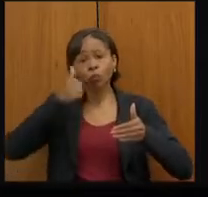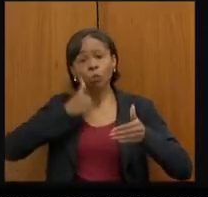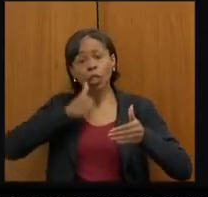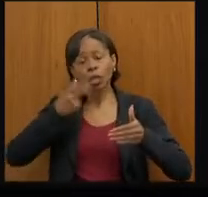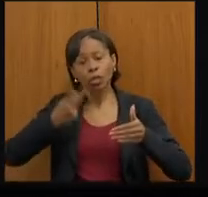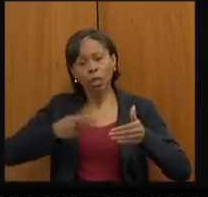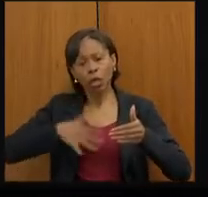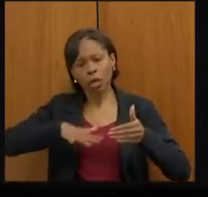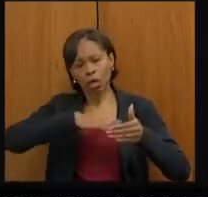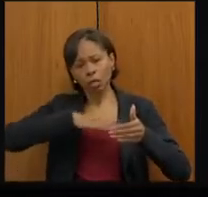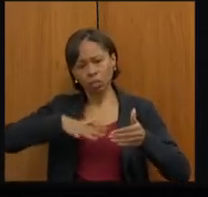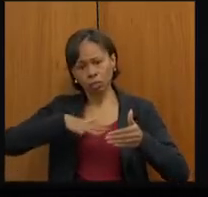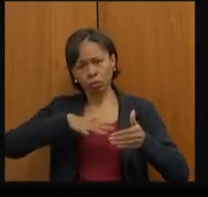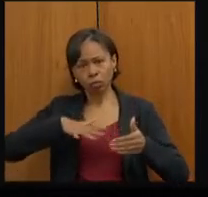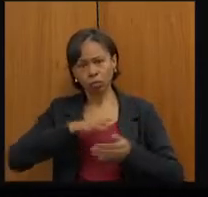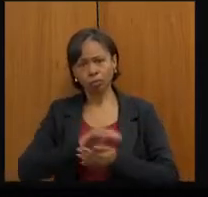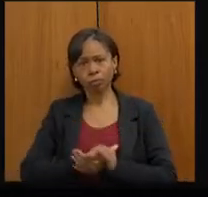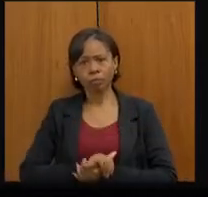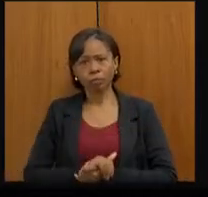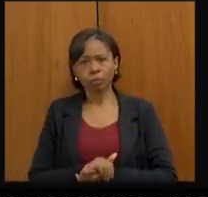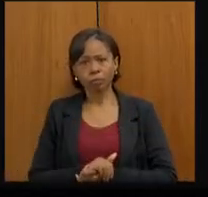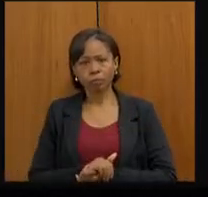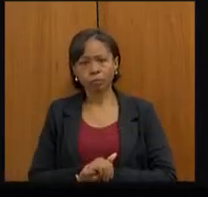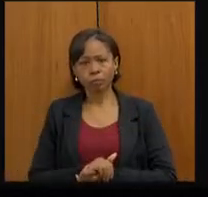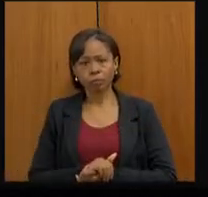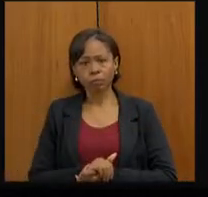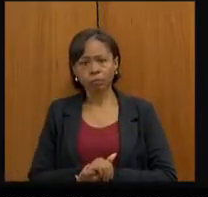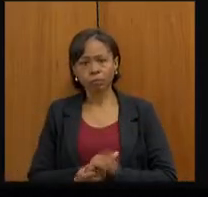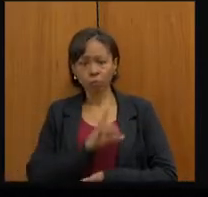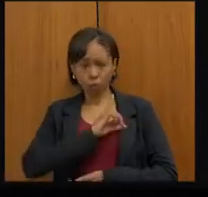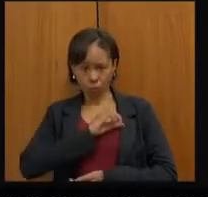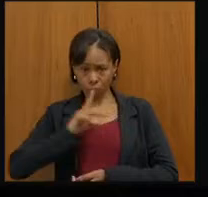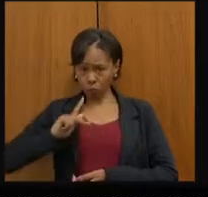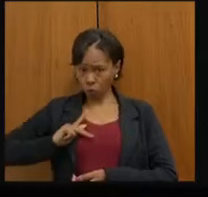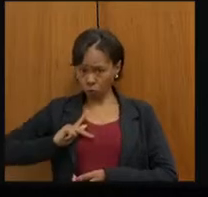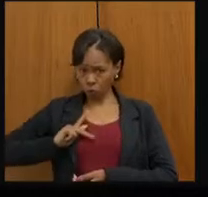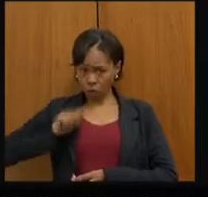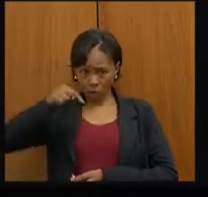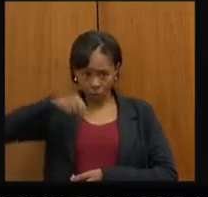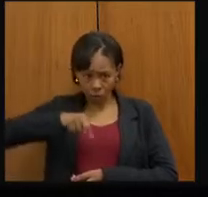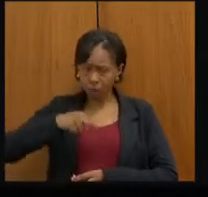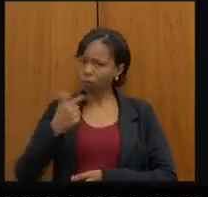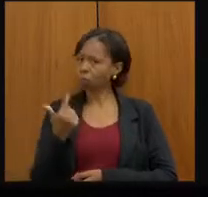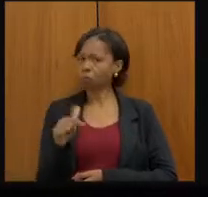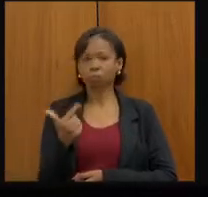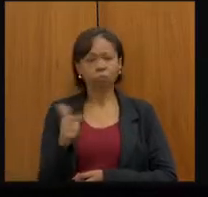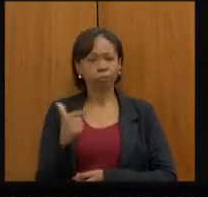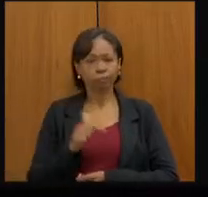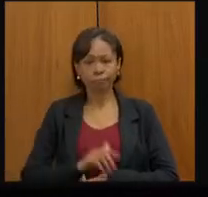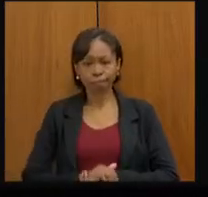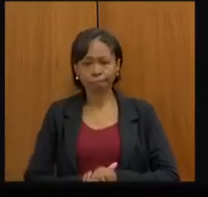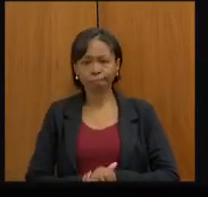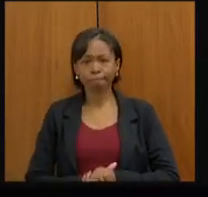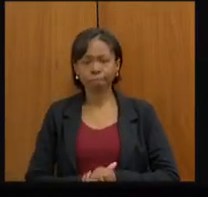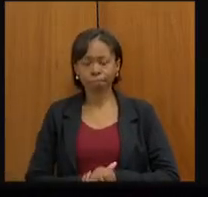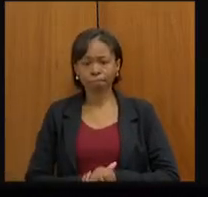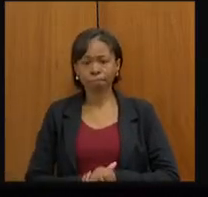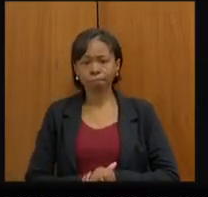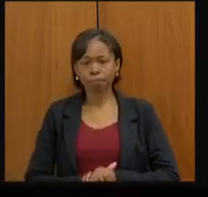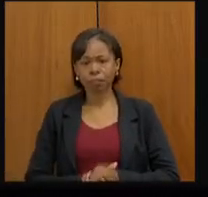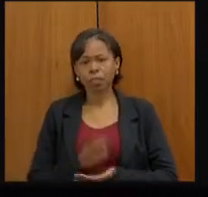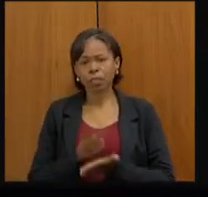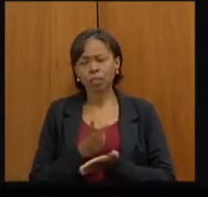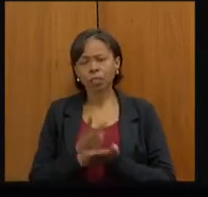é não temos Defensoria Pública por exemplo e uma questão que nós sempre nos